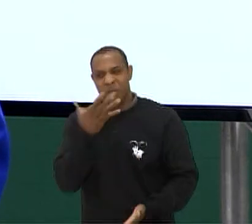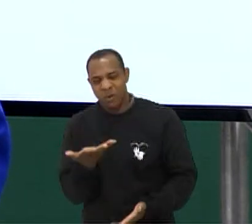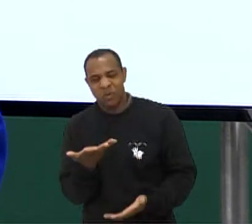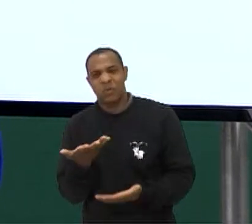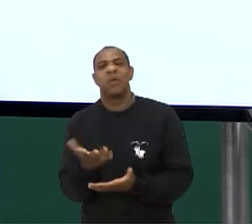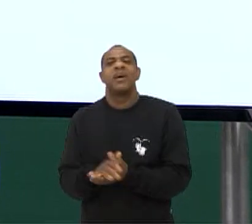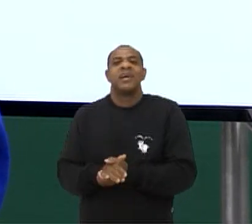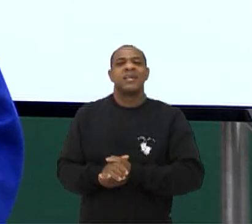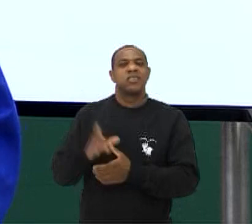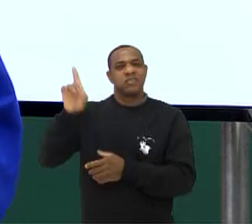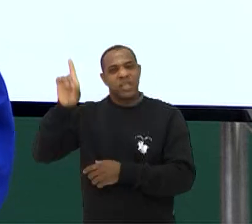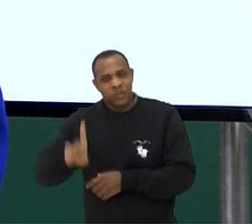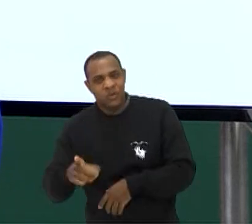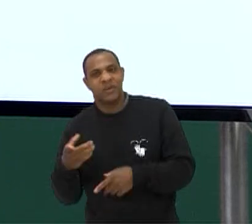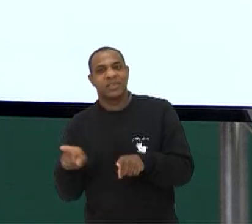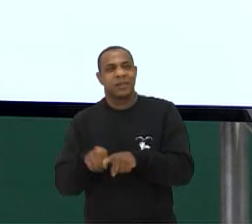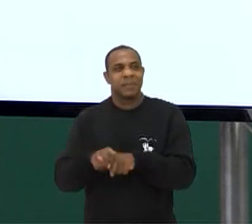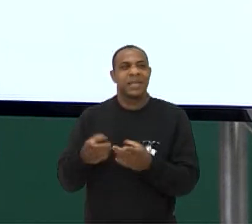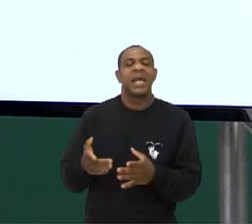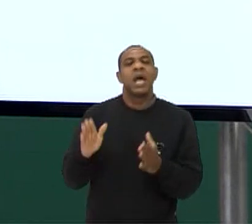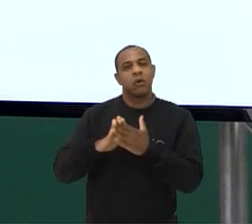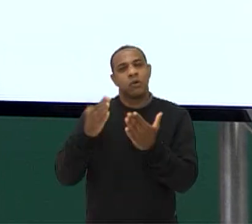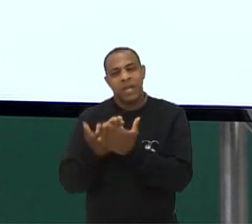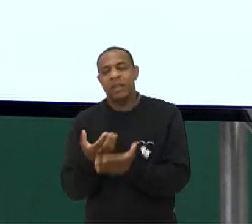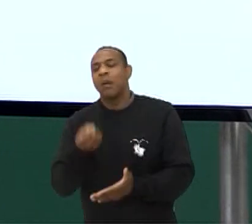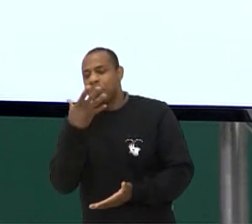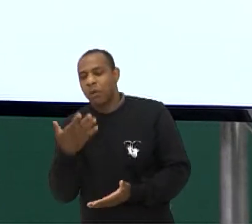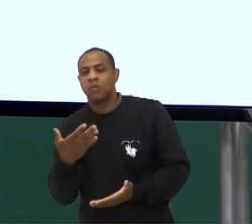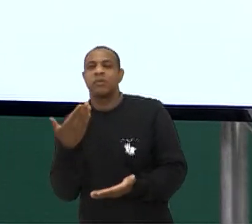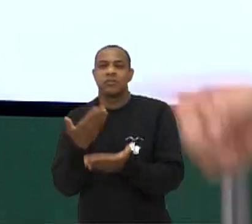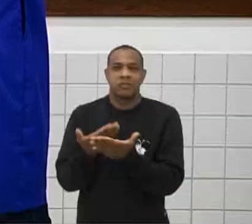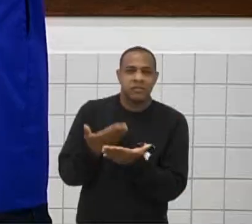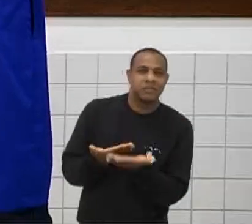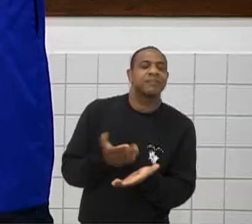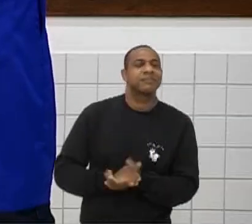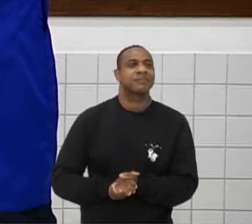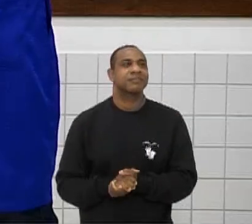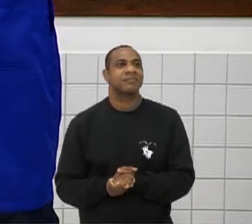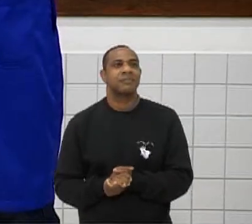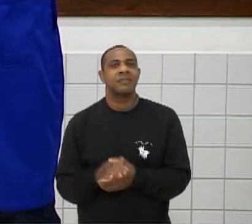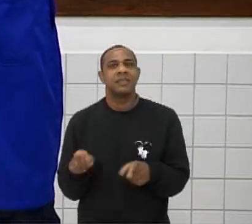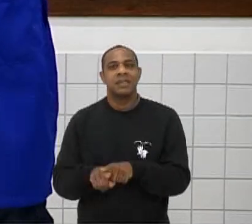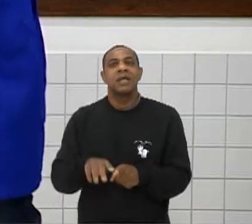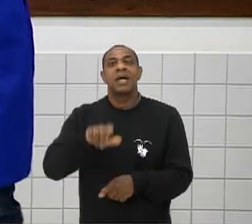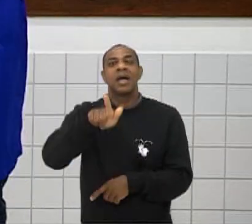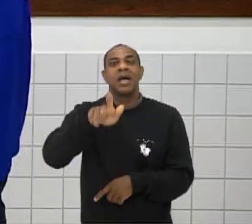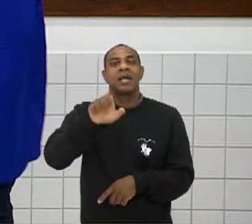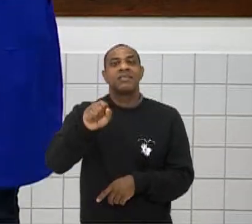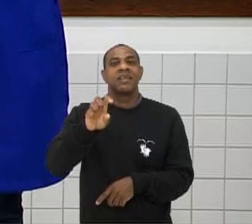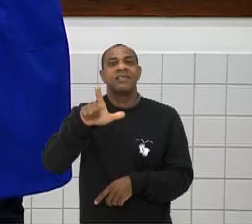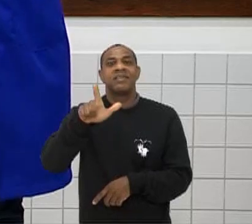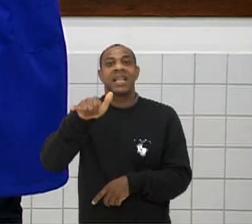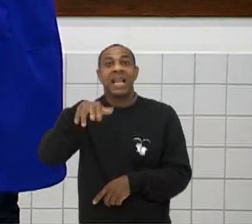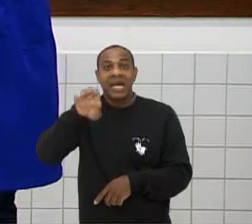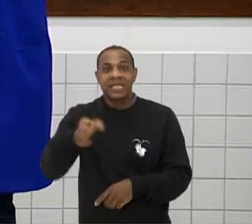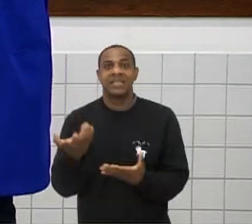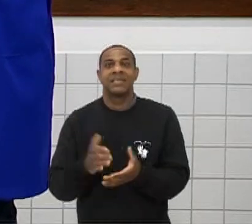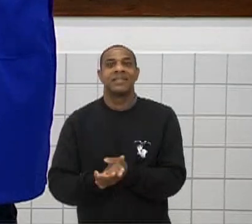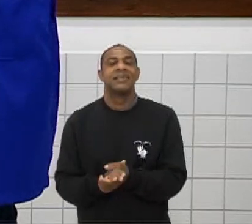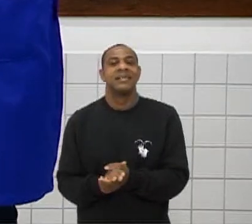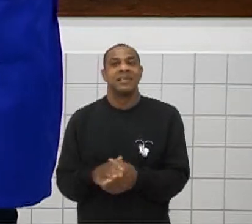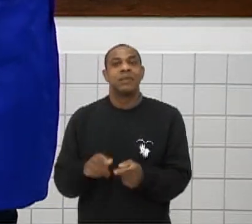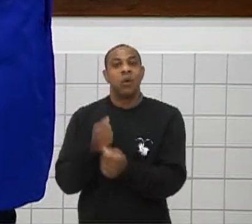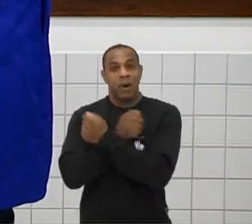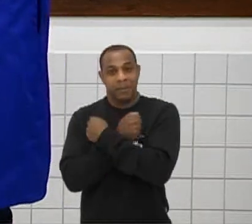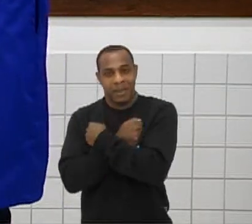os professores ali presentes. É um colégio muito gostoso de estudar. Ó, e a Geislaine de São Jorge do Ivaí. Um